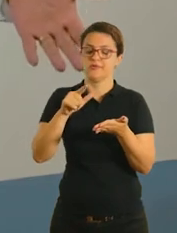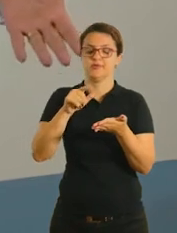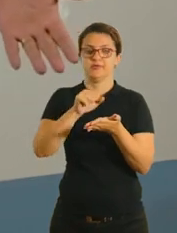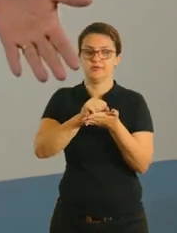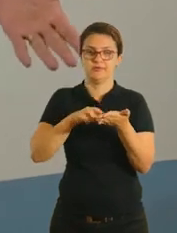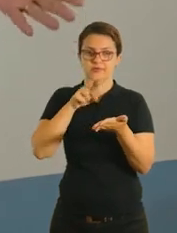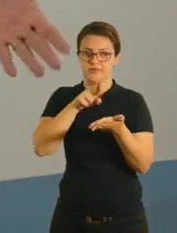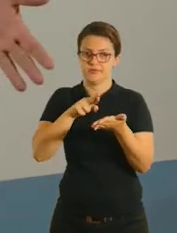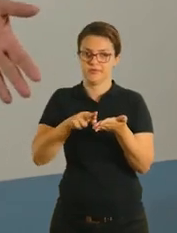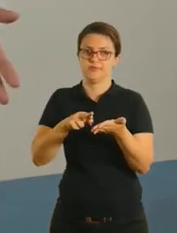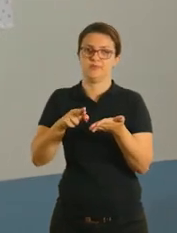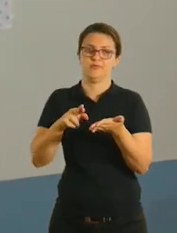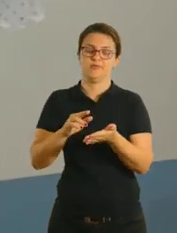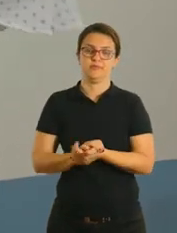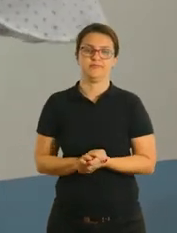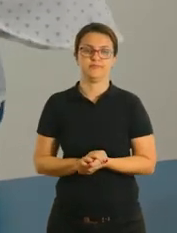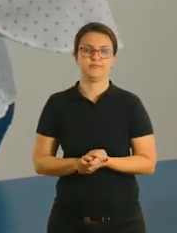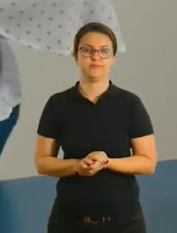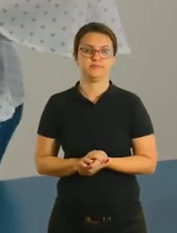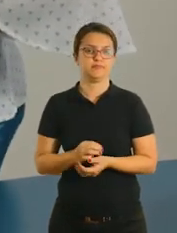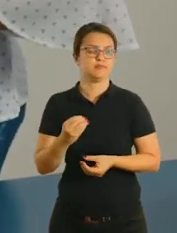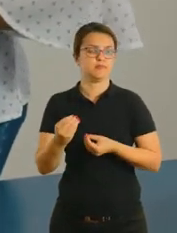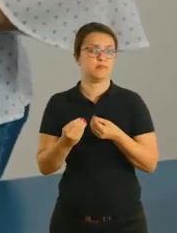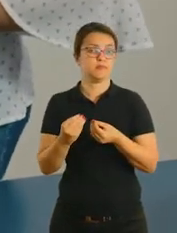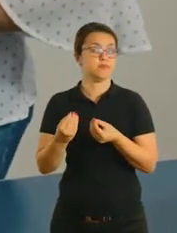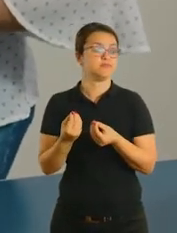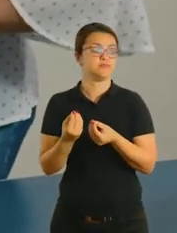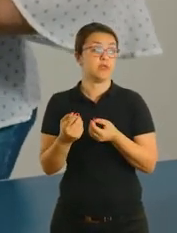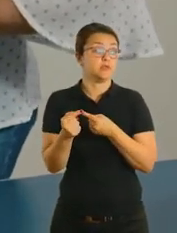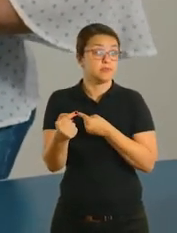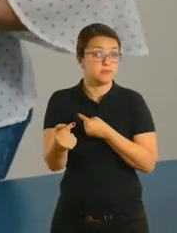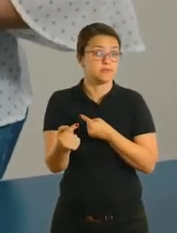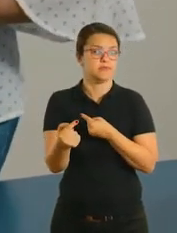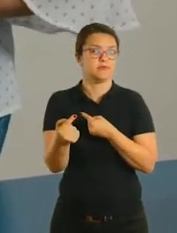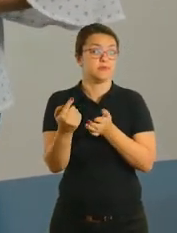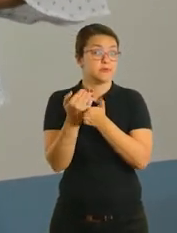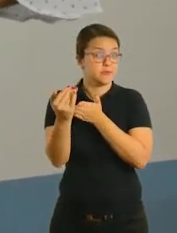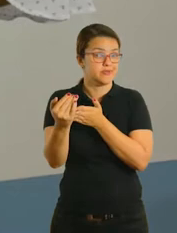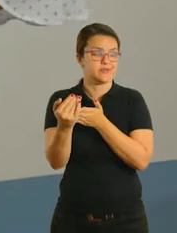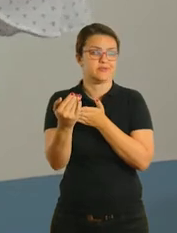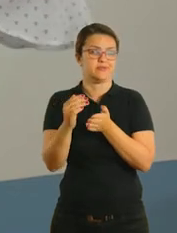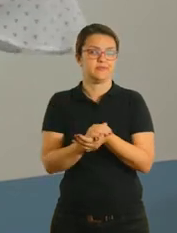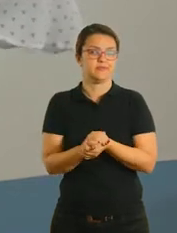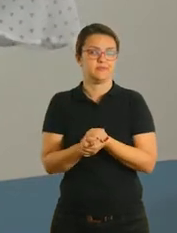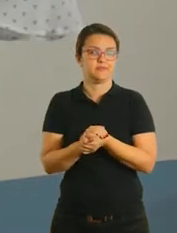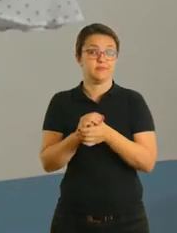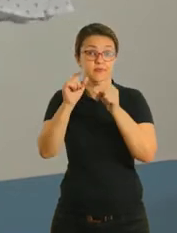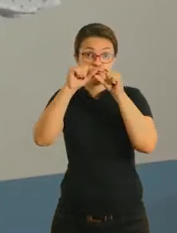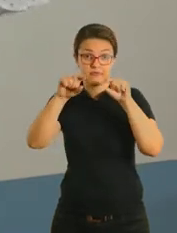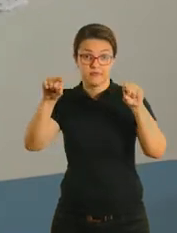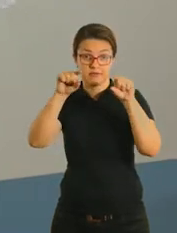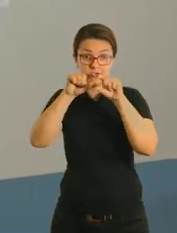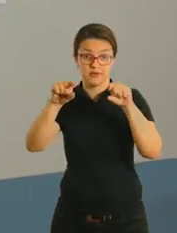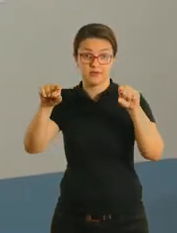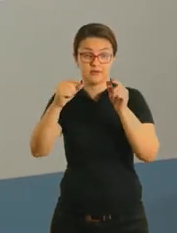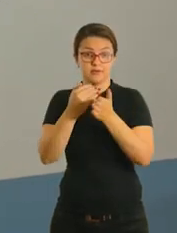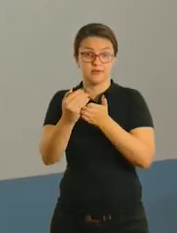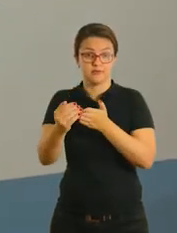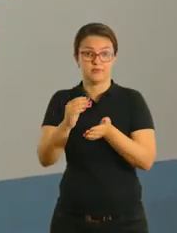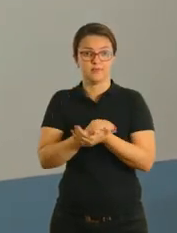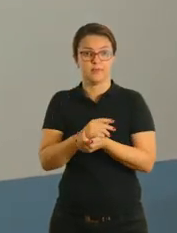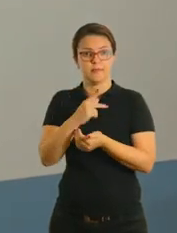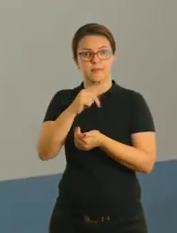Para nos inspirar, então, nessa semana, eu quero começar fazendo a leitura de uma frase de Paulo Freire, que é um